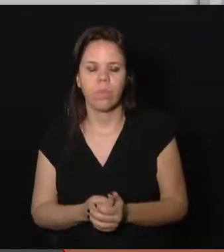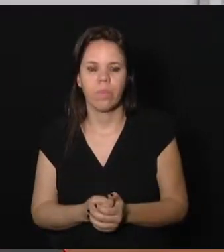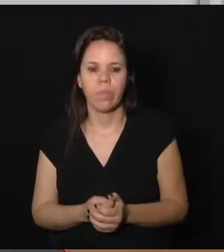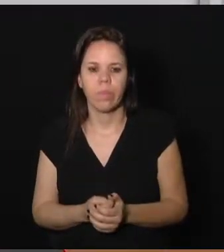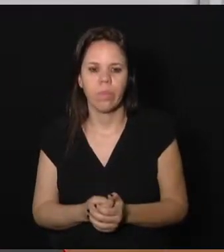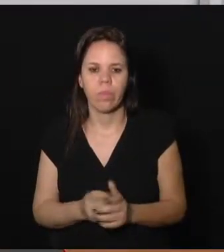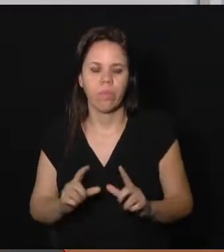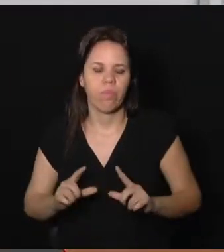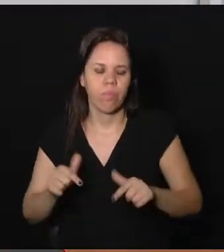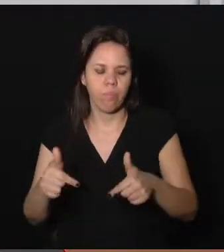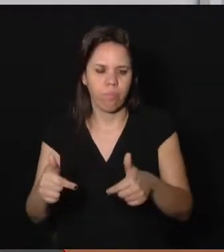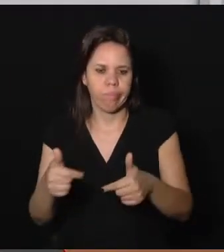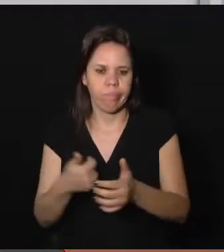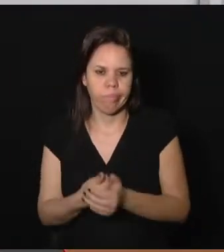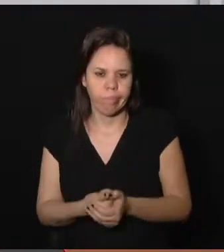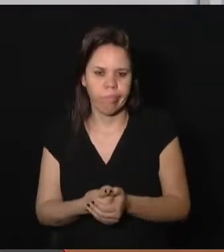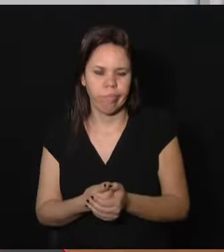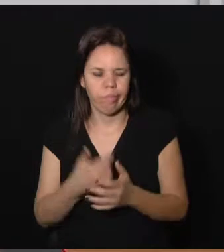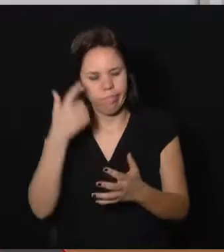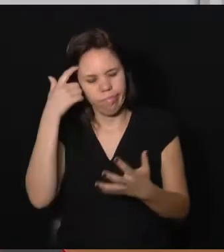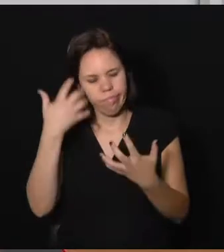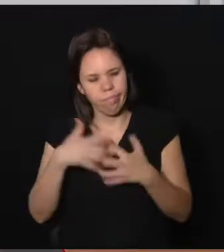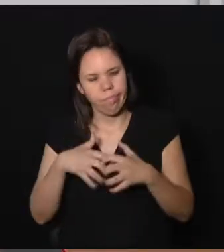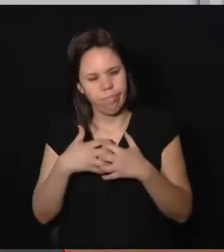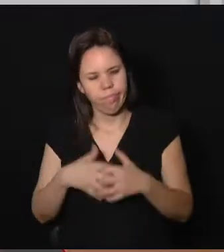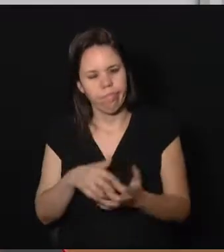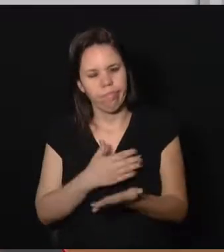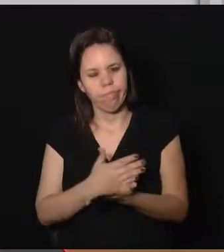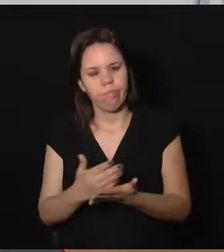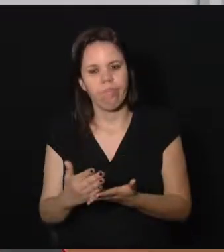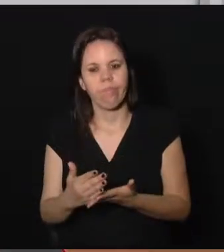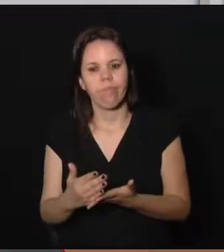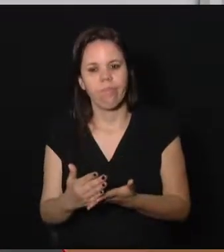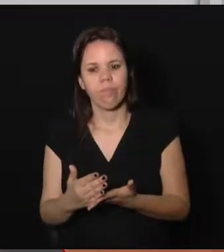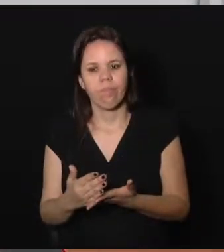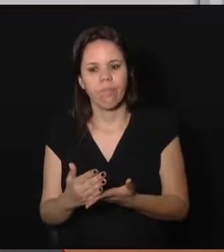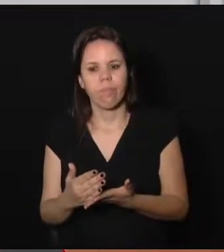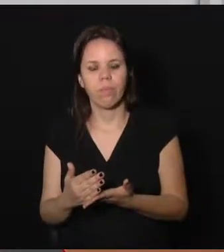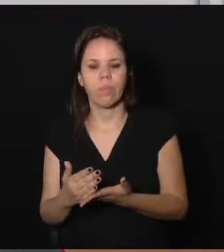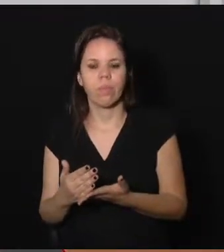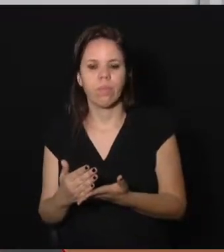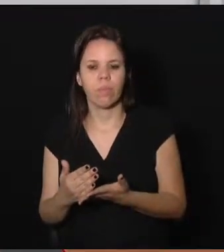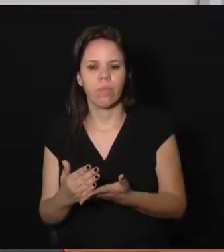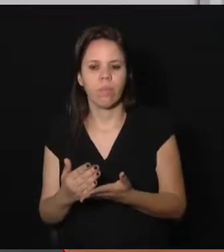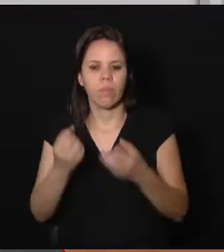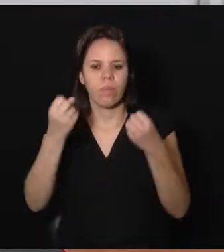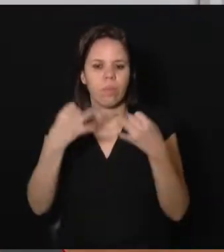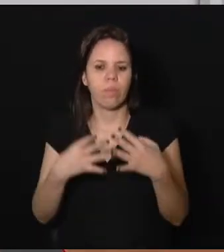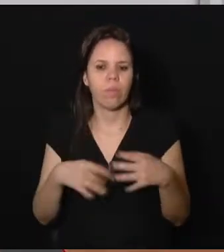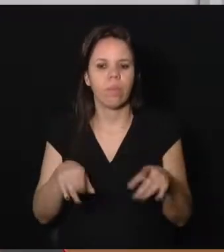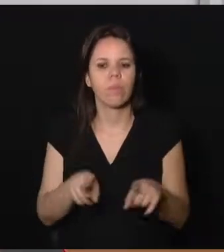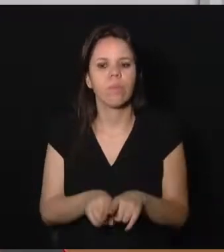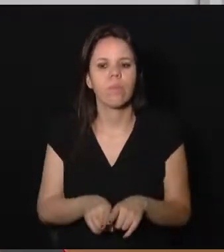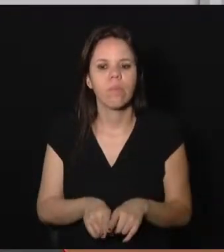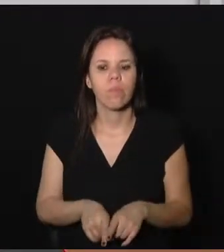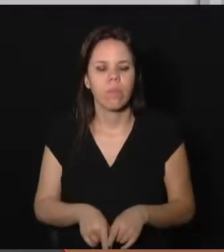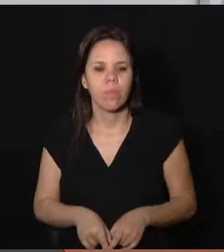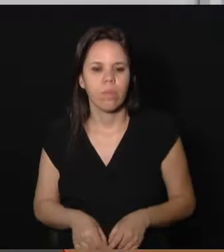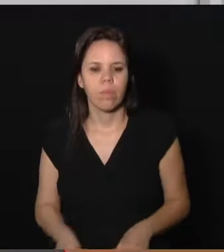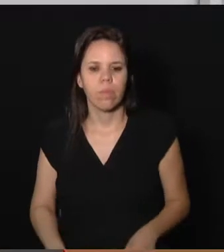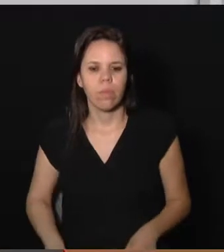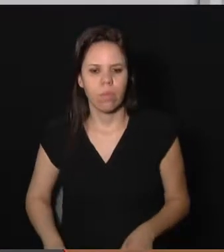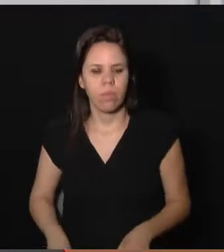São ações, reflexões iniciais ali que a gente citou. Claro que, eventualmente, no dia a dia